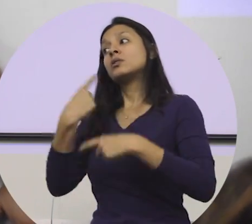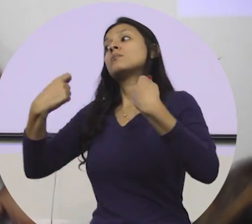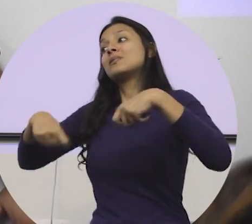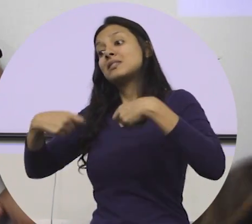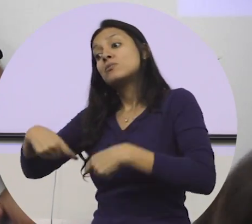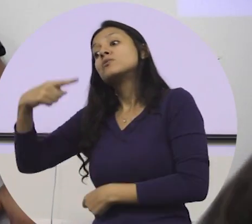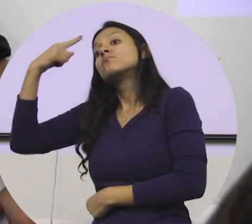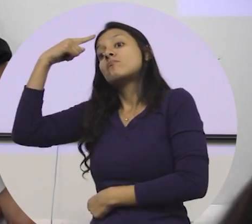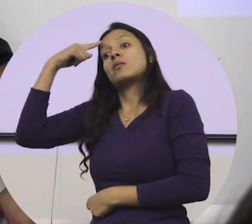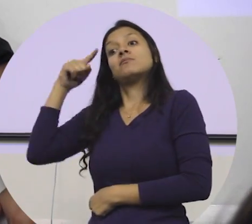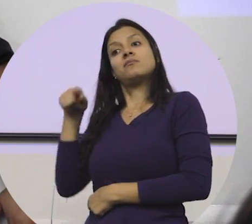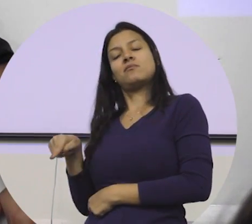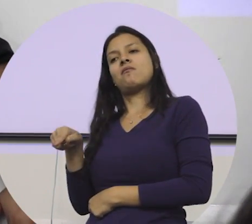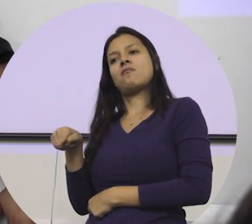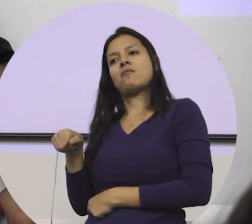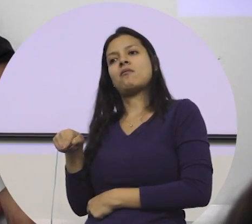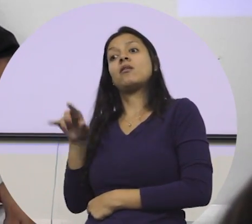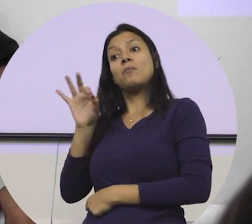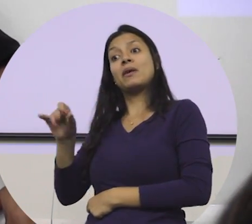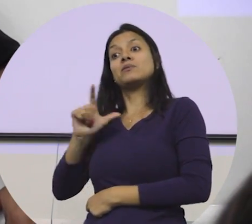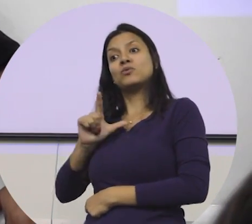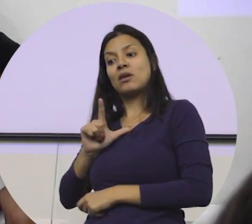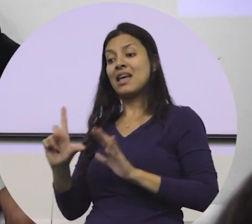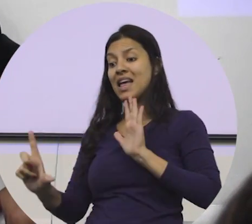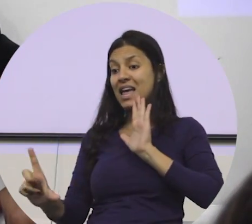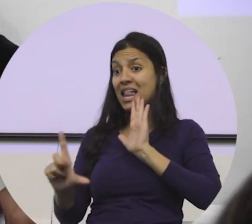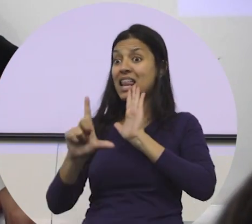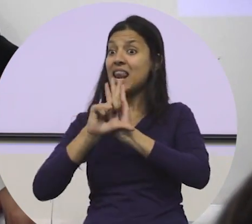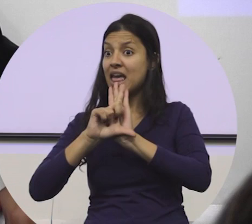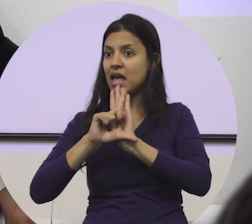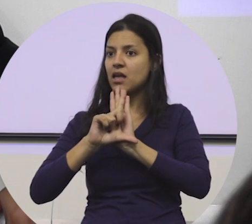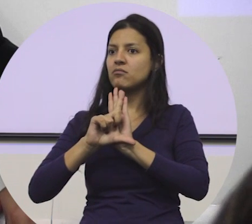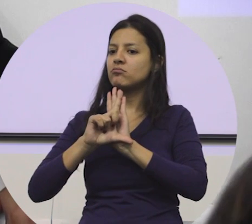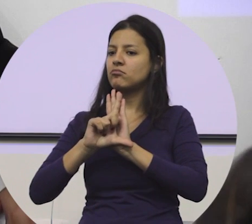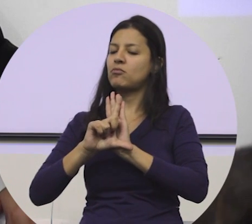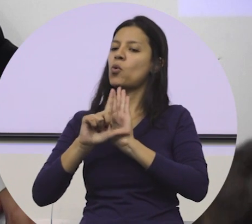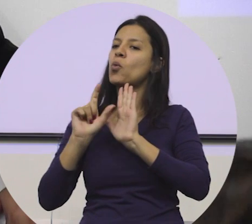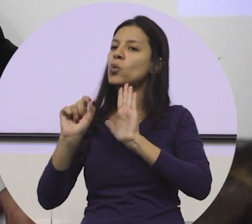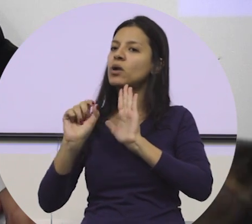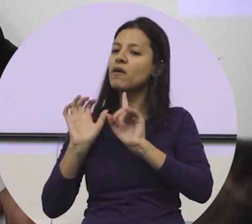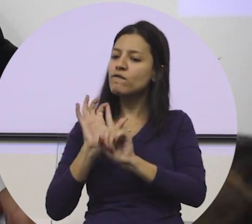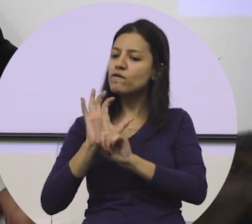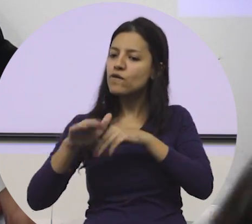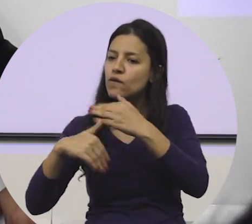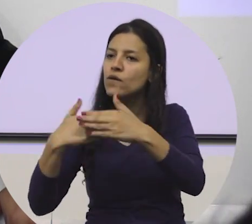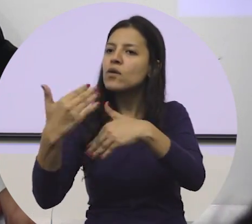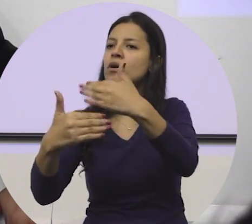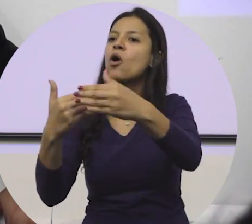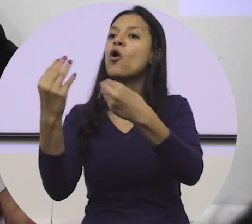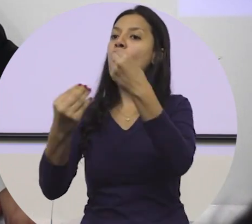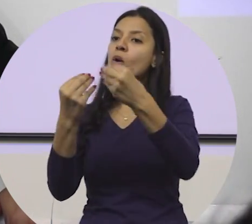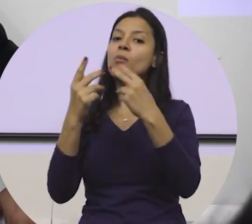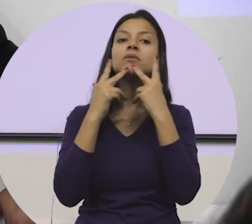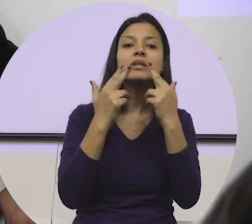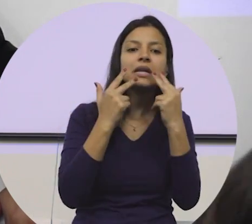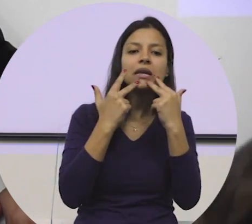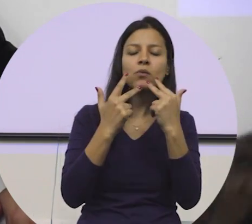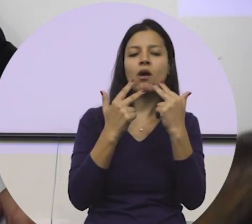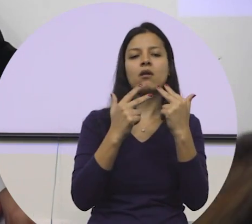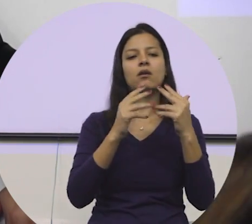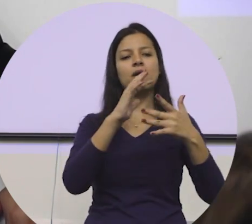nesses desdobramentos reais da lei em termos do reconhecimento. Ainda